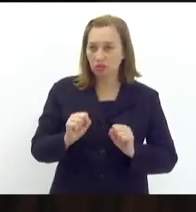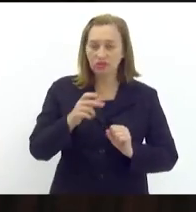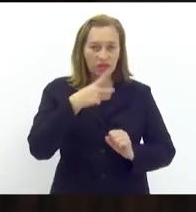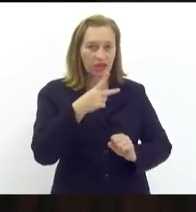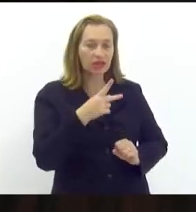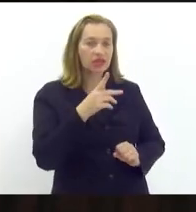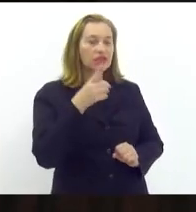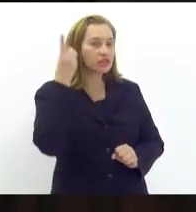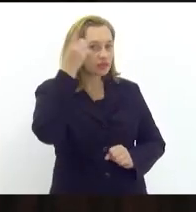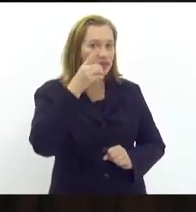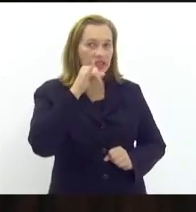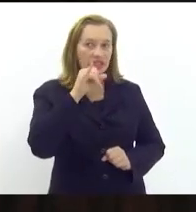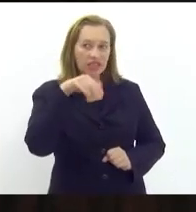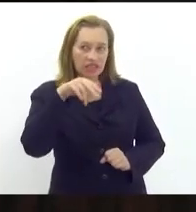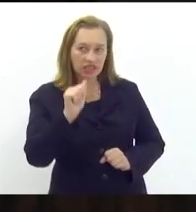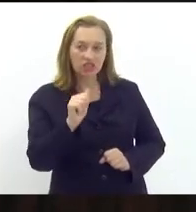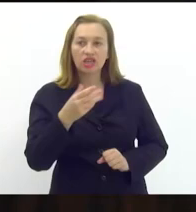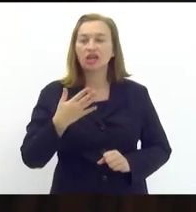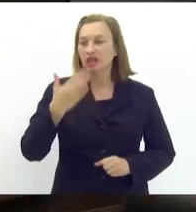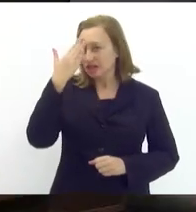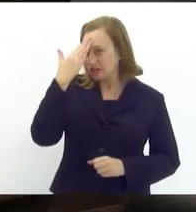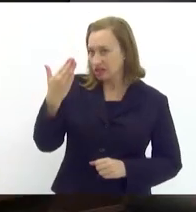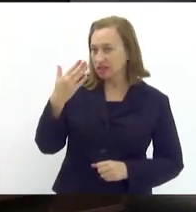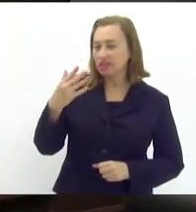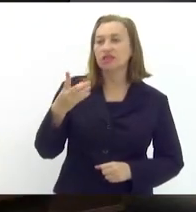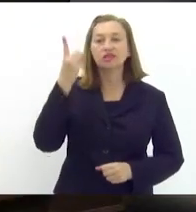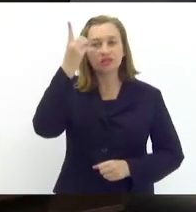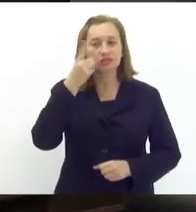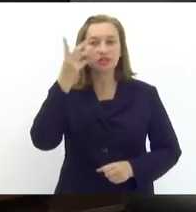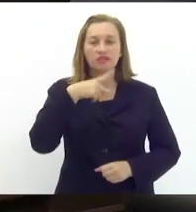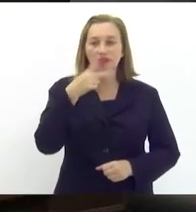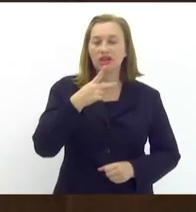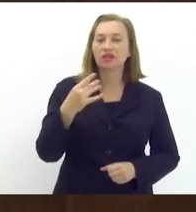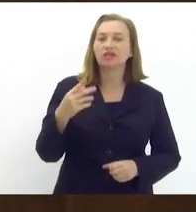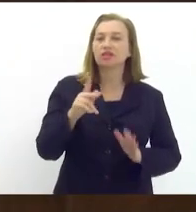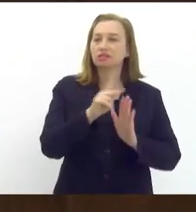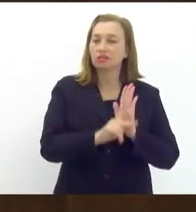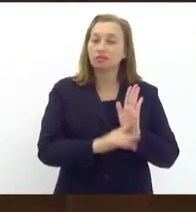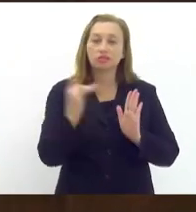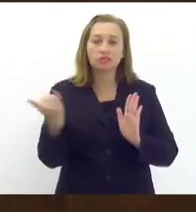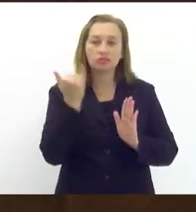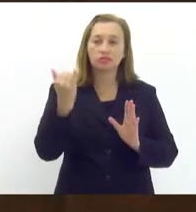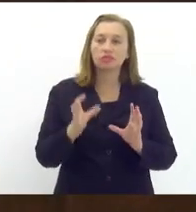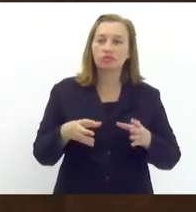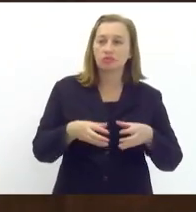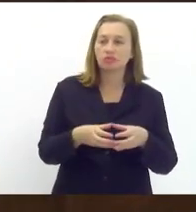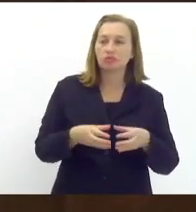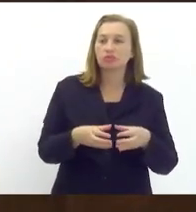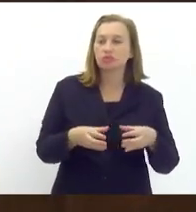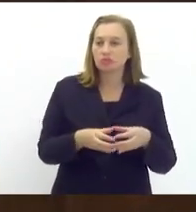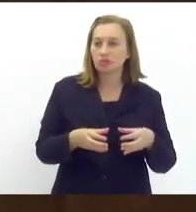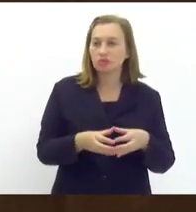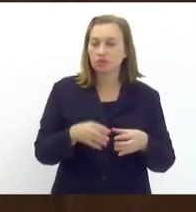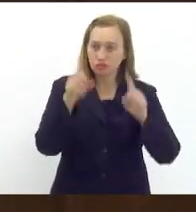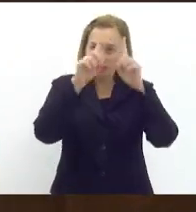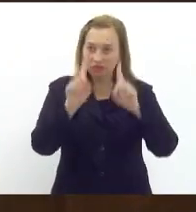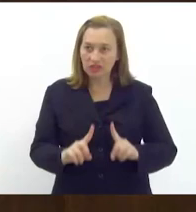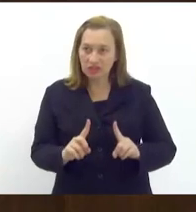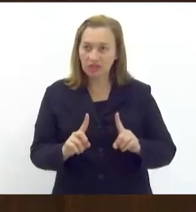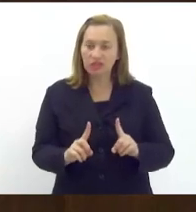declaração de voto só queria agradecer os deputados e falar que esse projeto é de extrema importância para o grupo pcd a família pcd